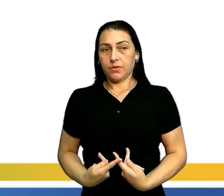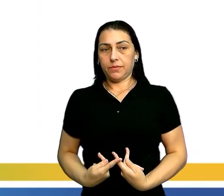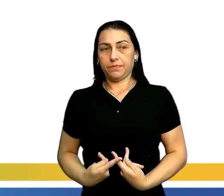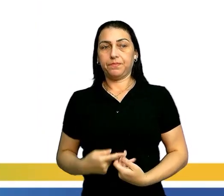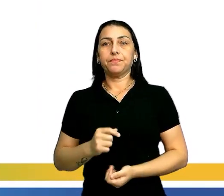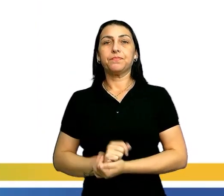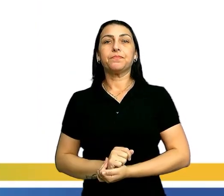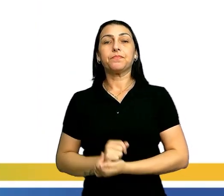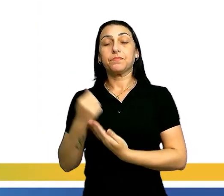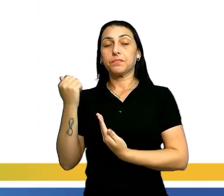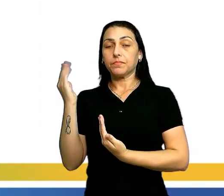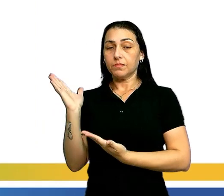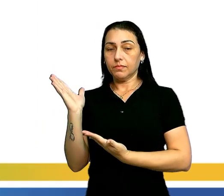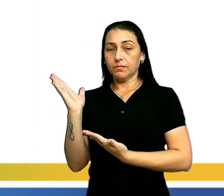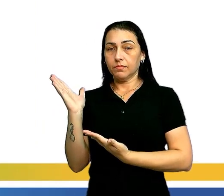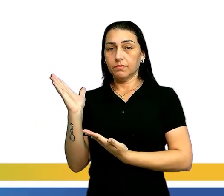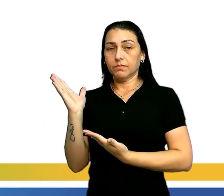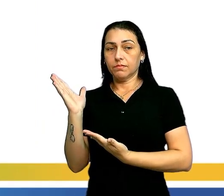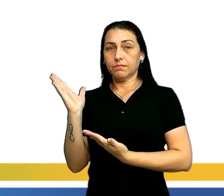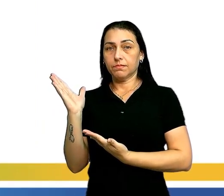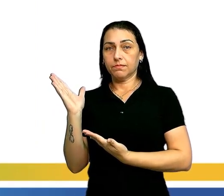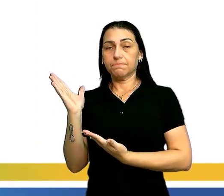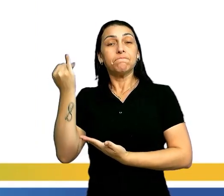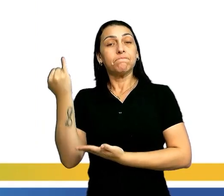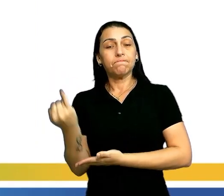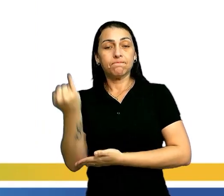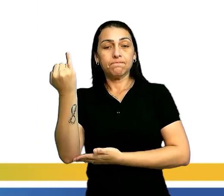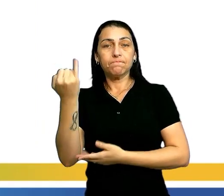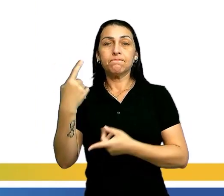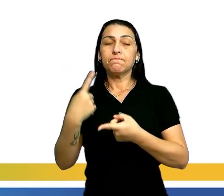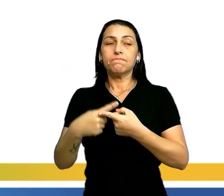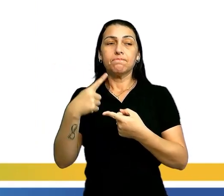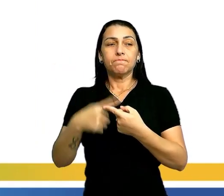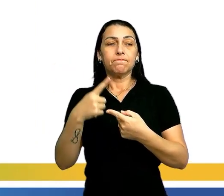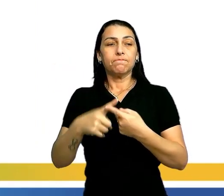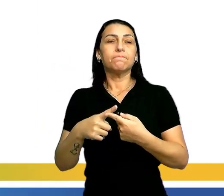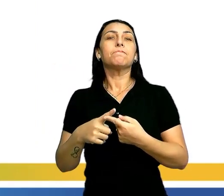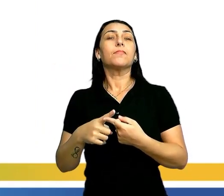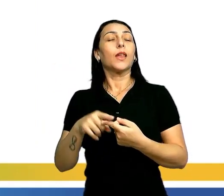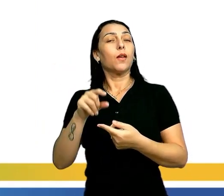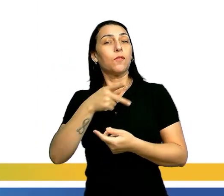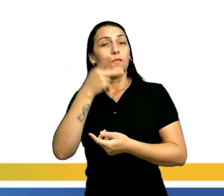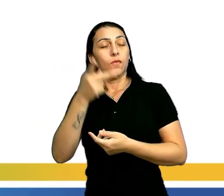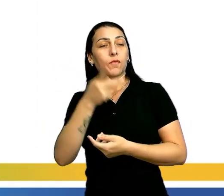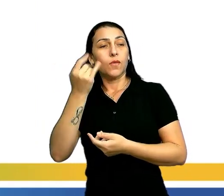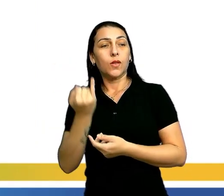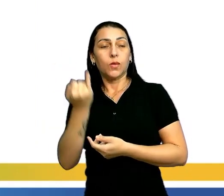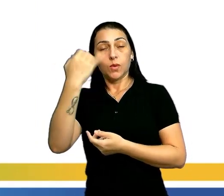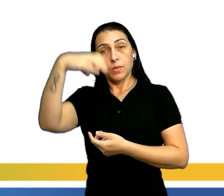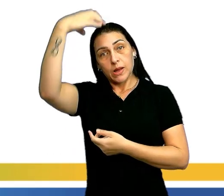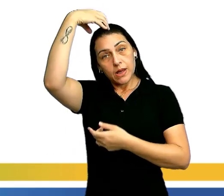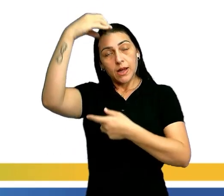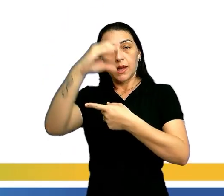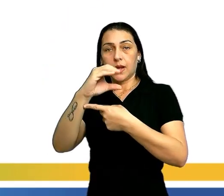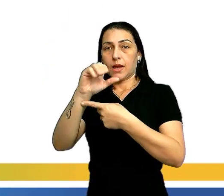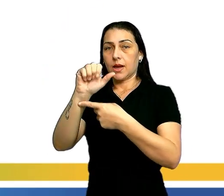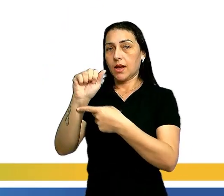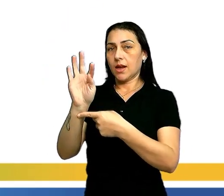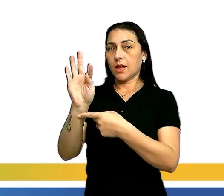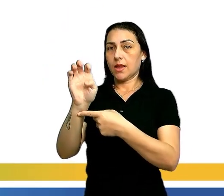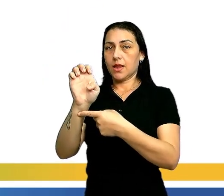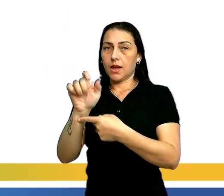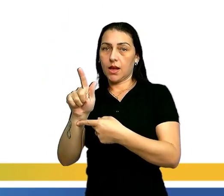Bom, então, nós temos aí um quadro que ele é importante porque, de um lado, ele vai falar do imperativo categórico, e